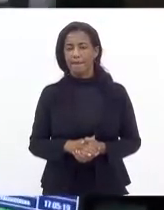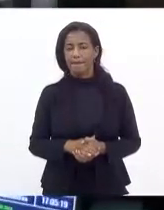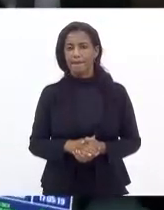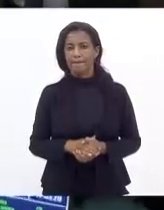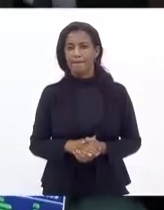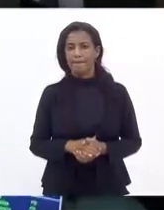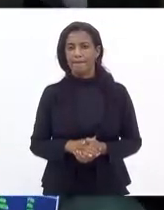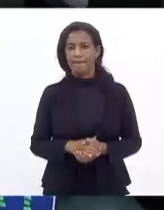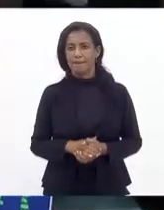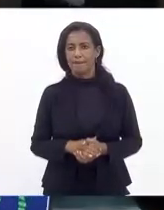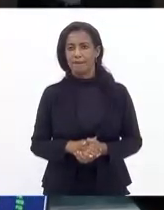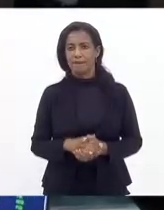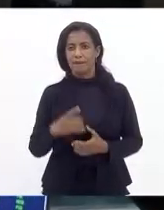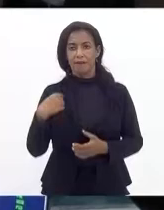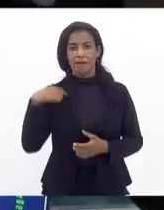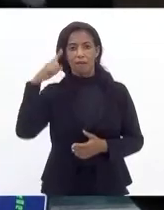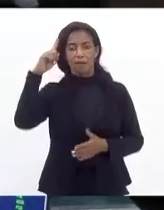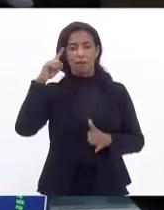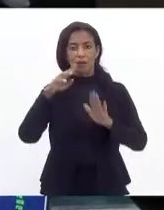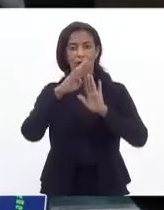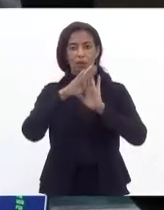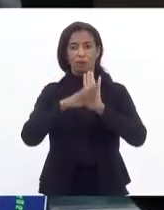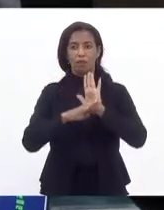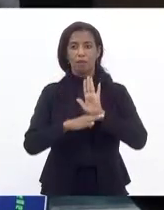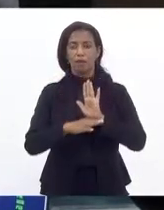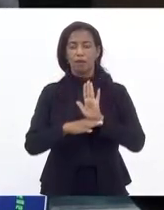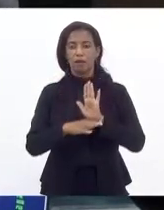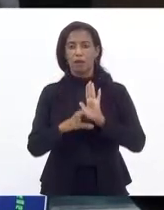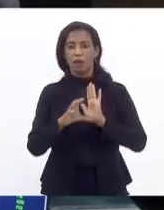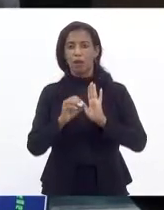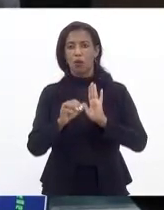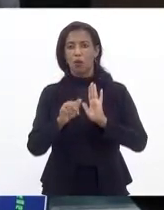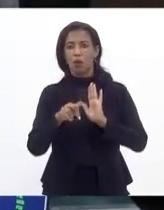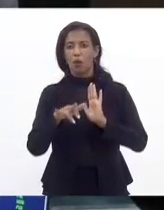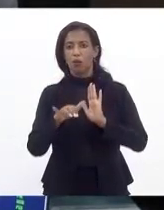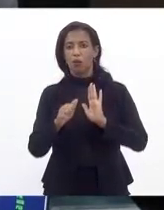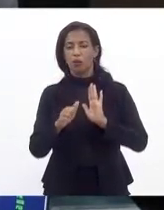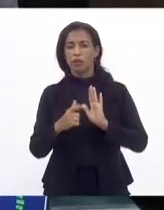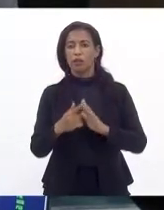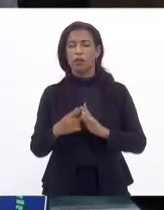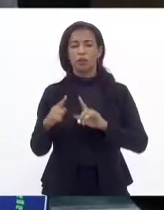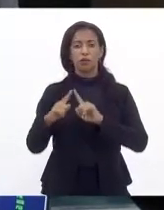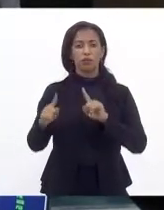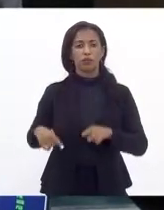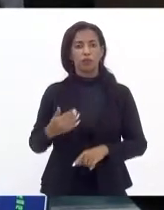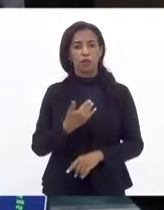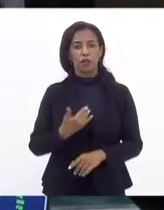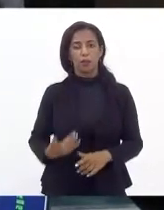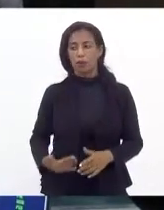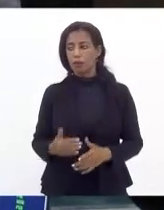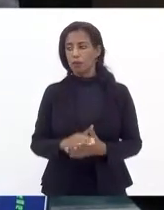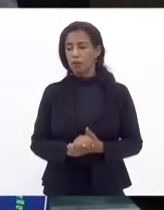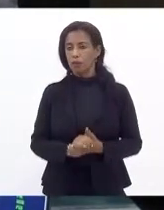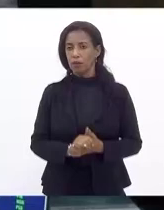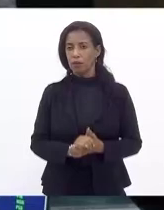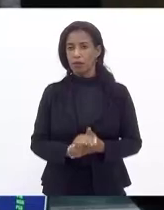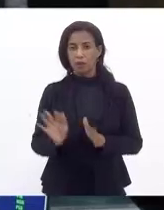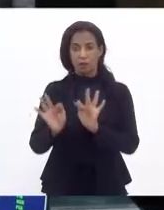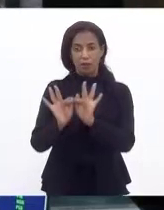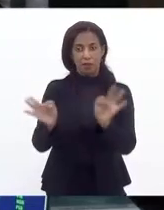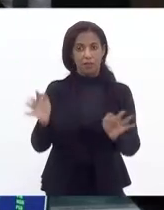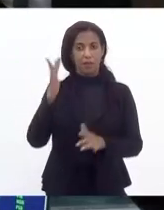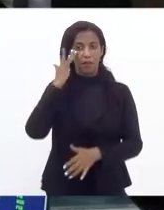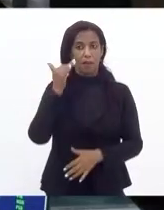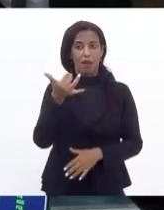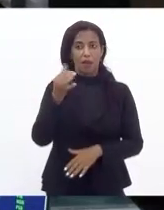verdade, meu som pela ordem, para dar a coautoria, a indicação legislativa dos executivos públicos. E uma questão simples, amanhã